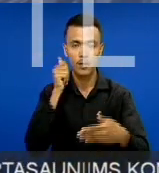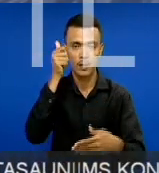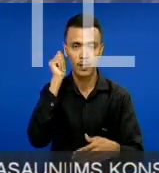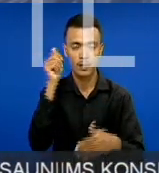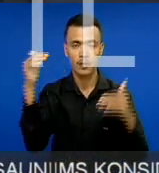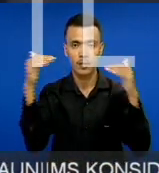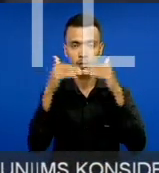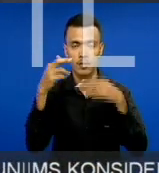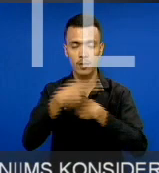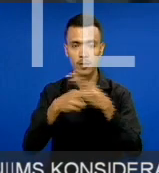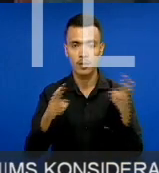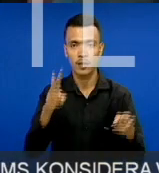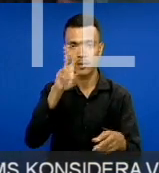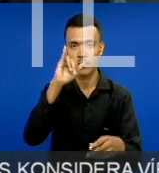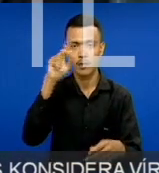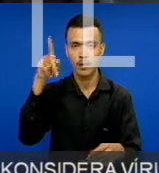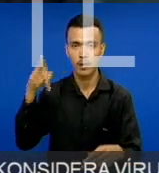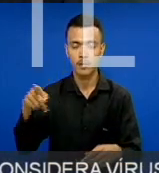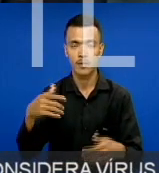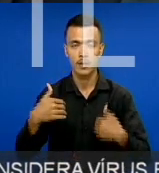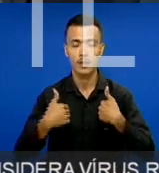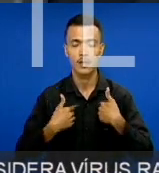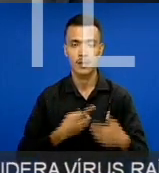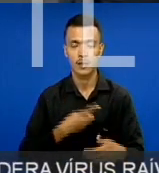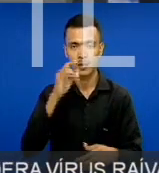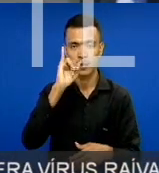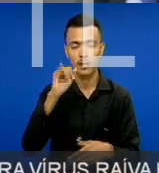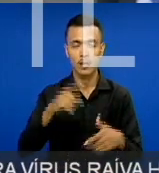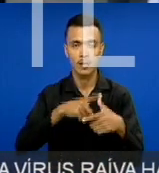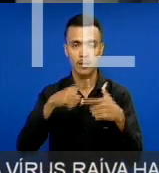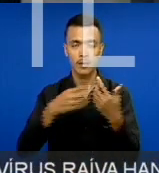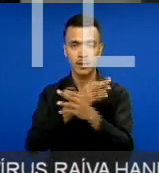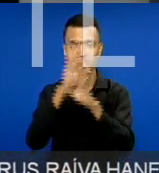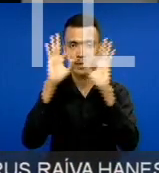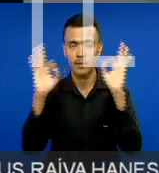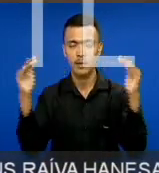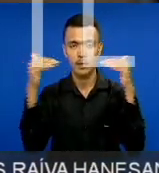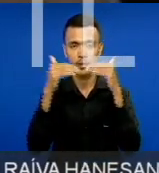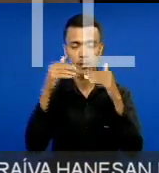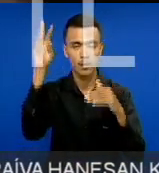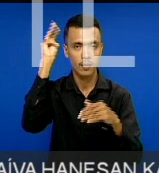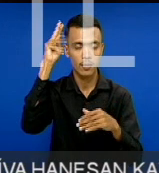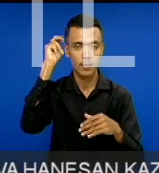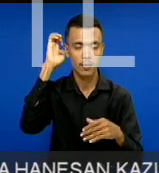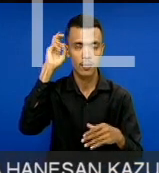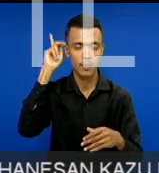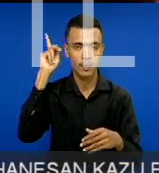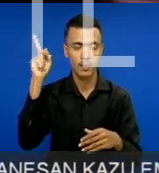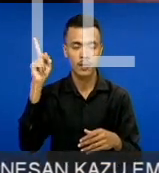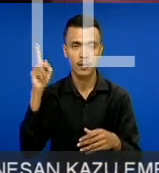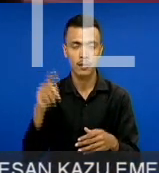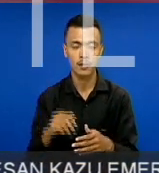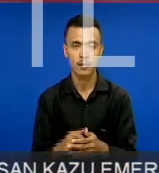encontro e a sala VIP Menek, Praia dos Coqueiros, Dili. Ao fim de rematar encontro, ministro Negócios Estrangeiros na Cooperação, Bendito